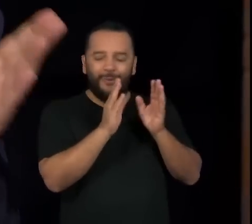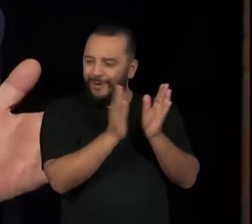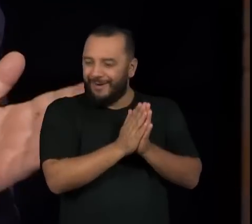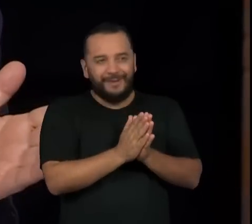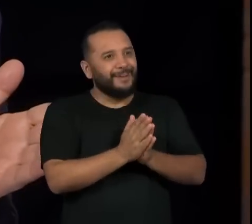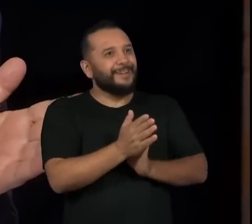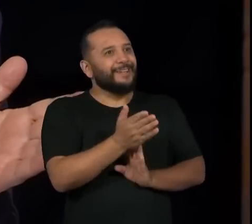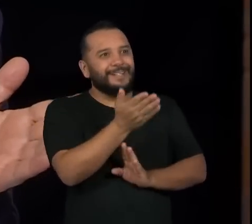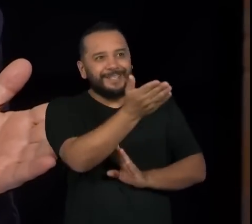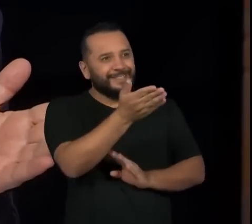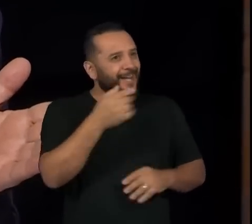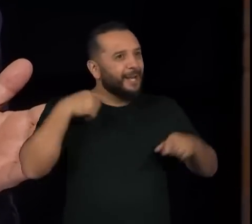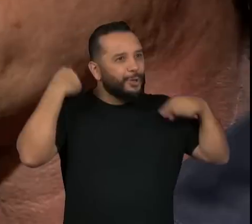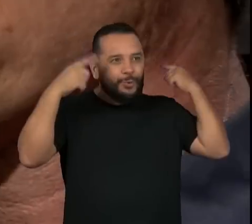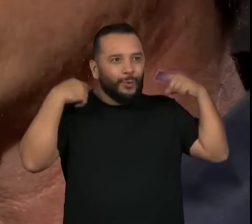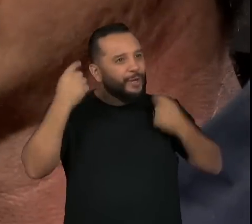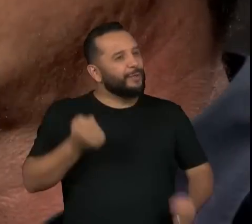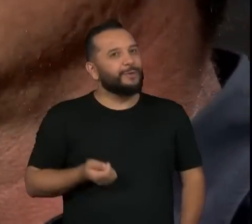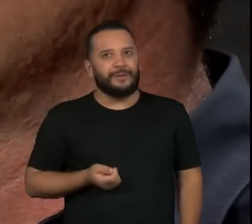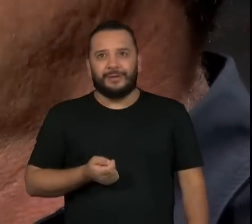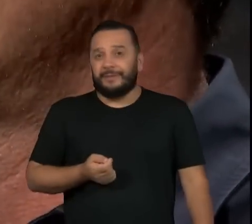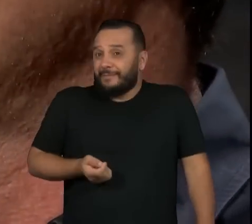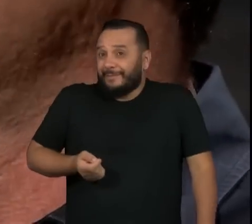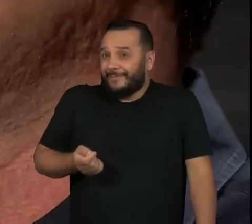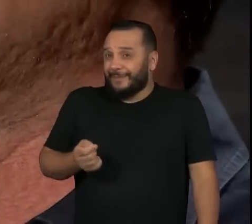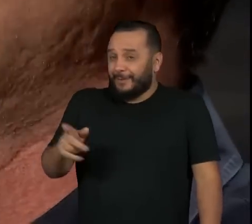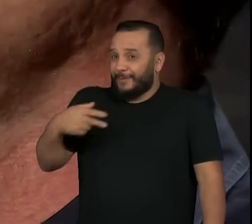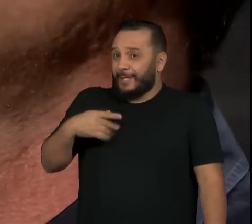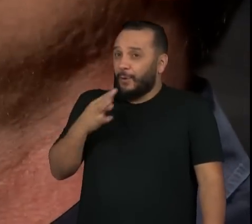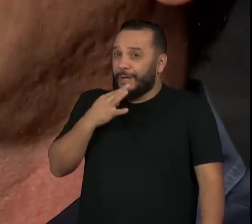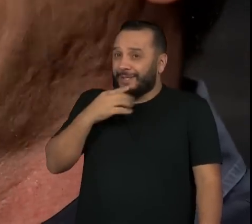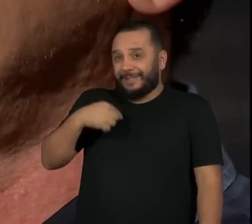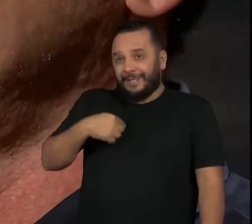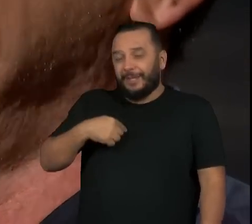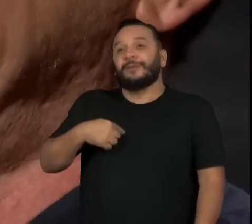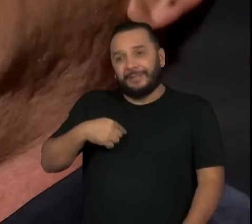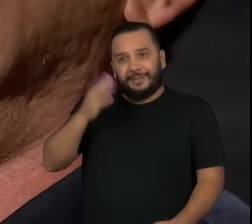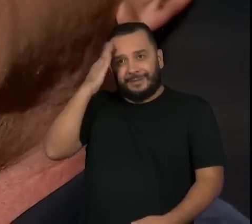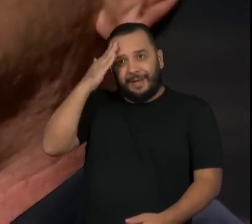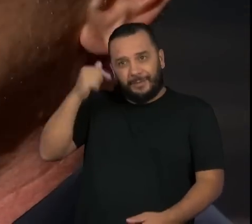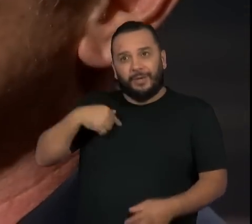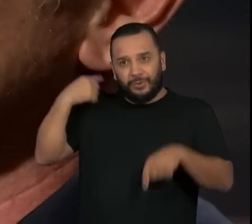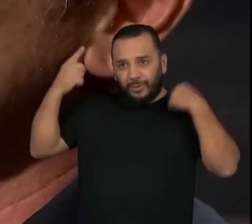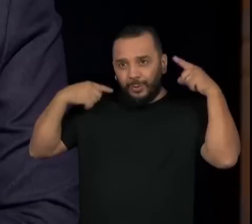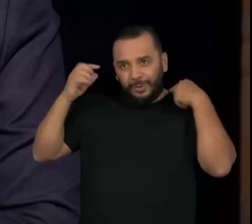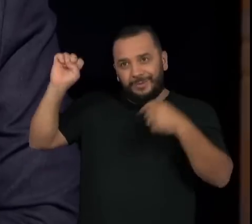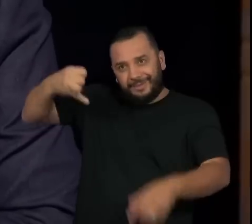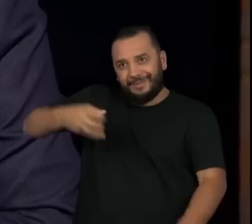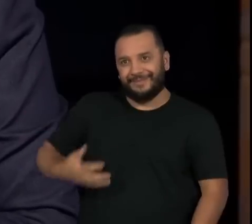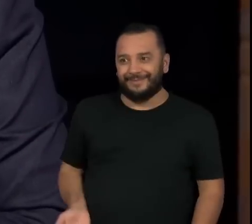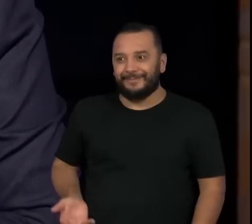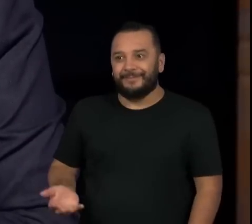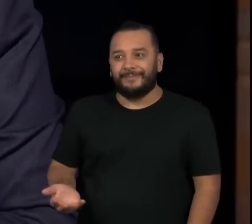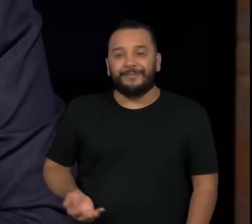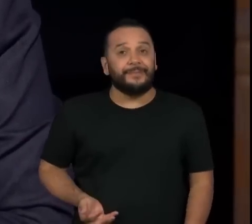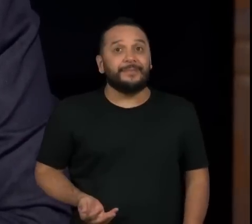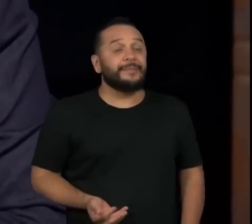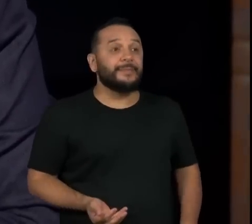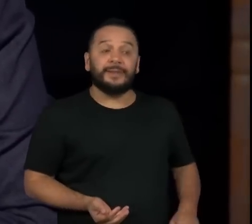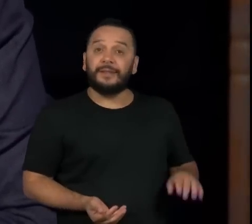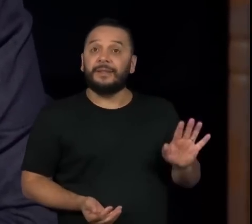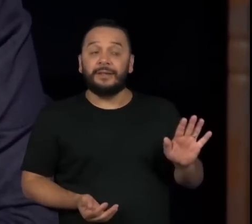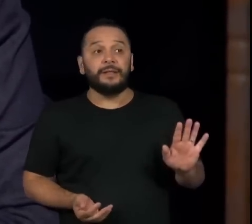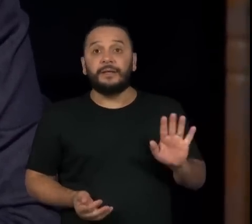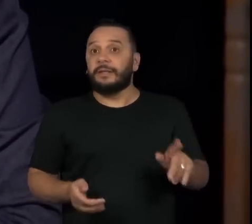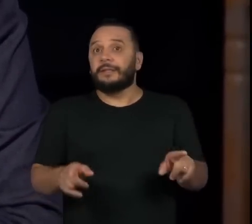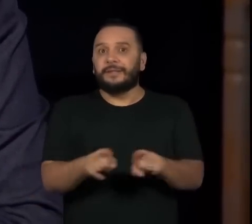cara é doido? Eu ia falar, pô, se você conhecer, você vai achar que é muito mais. E eu vou te falar uma coisa, a